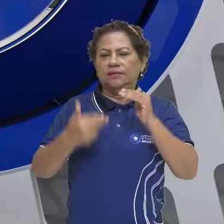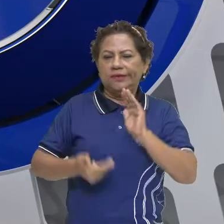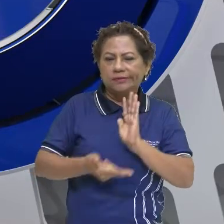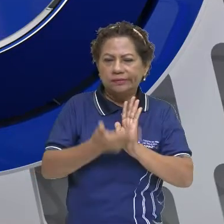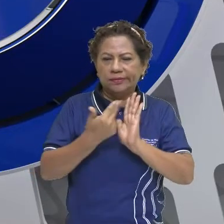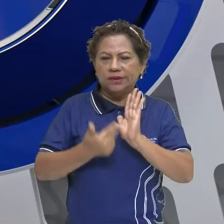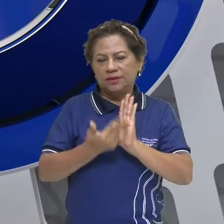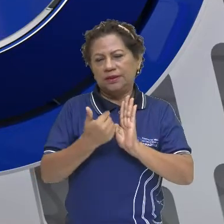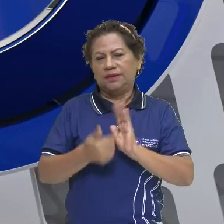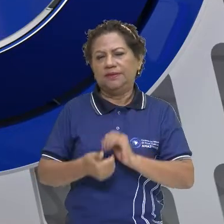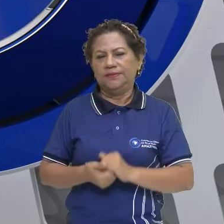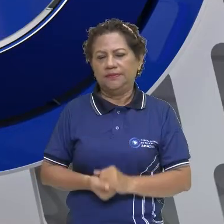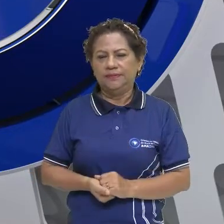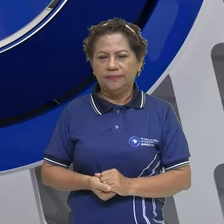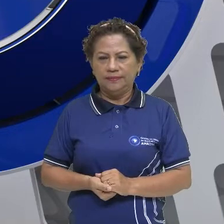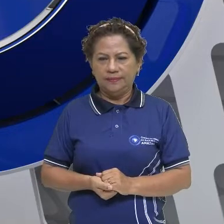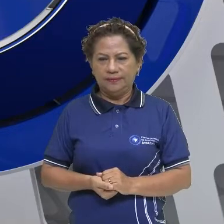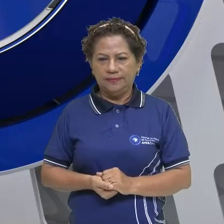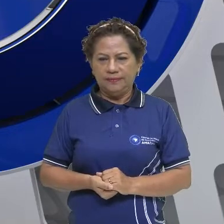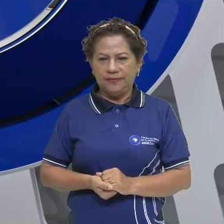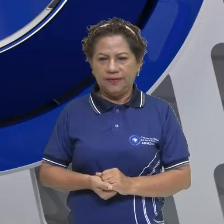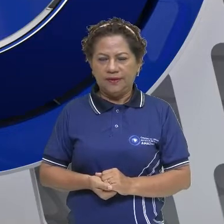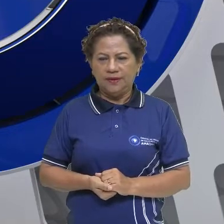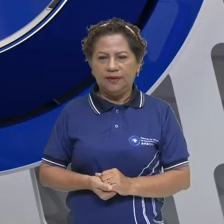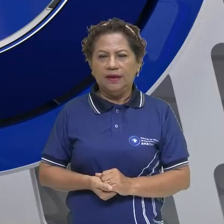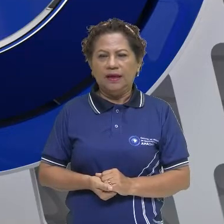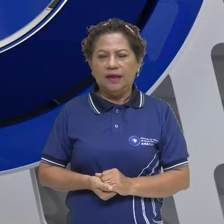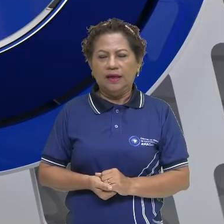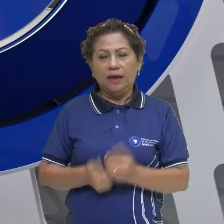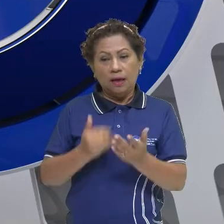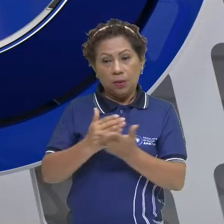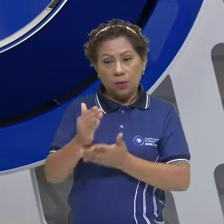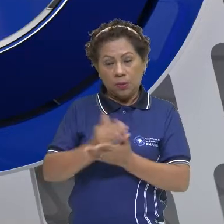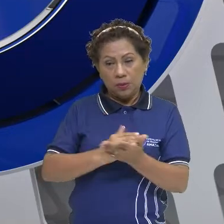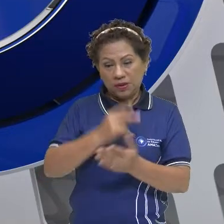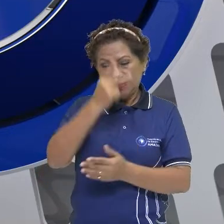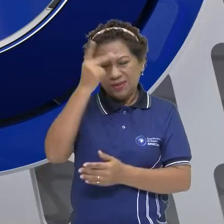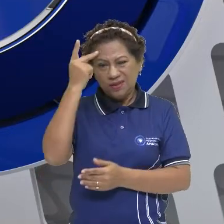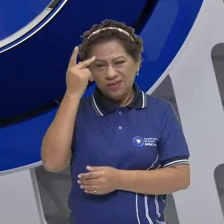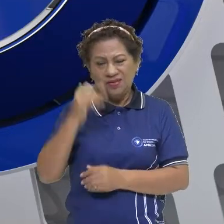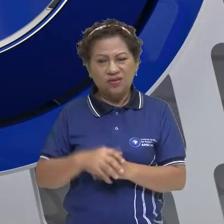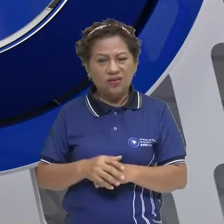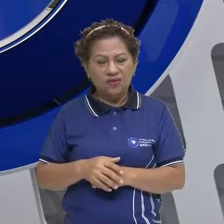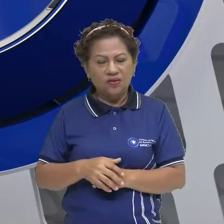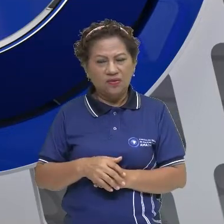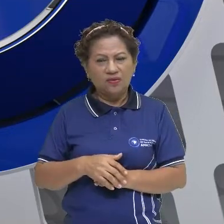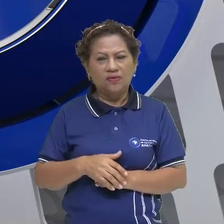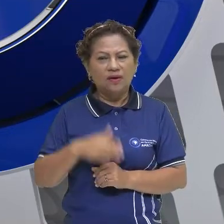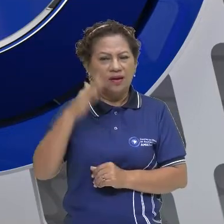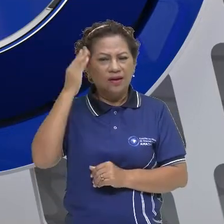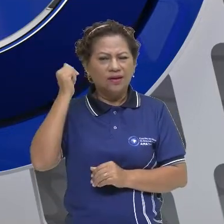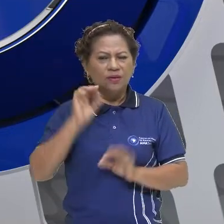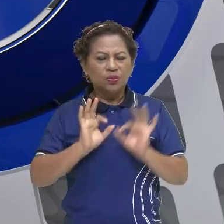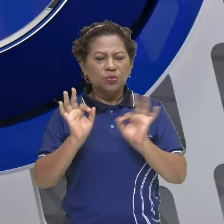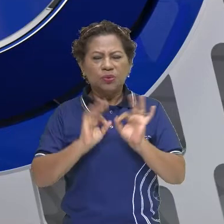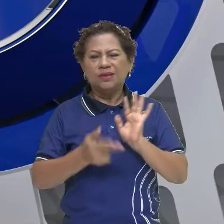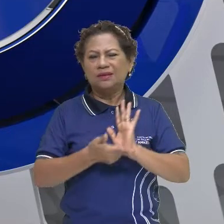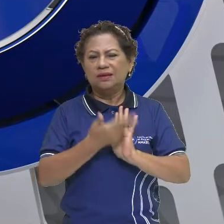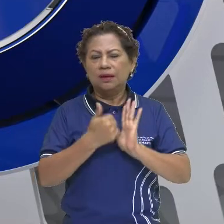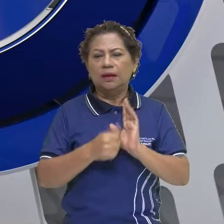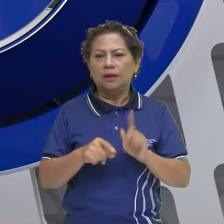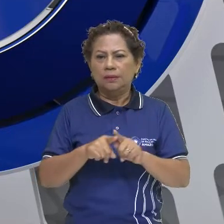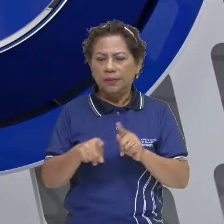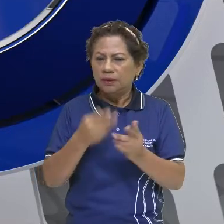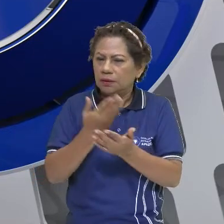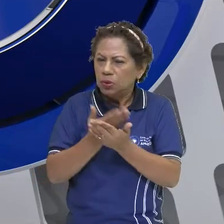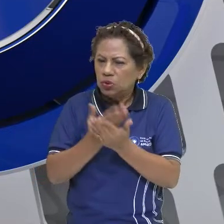né? Então, de repente, a pessoa também nem nasceu com um dom tão apurado, mas ela foi estudar, ela se aprofundou nessas